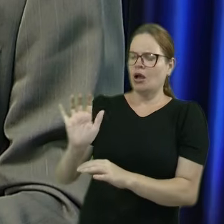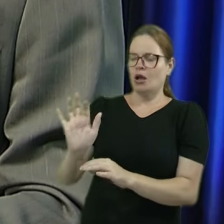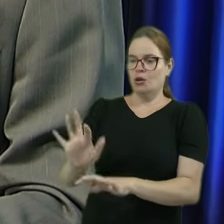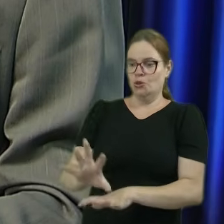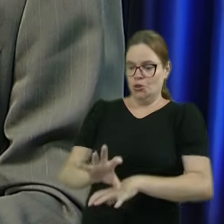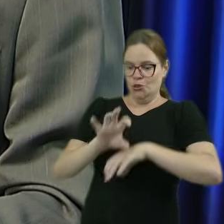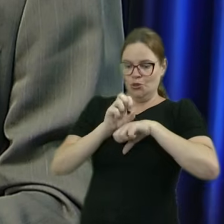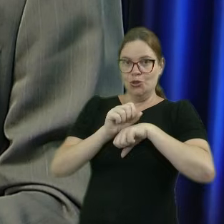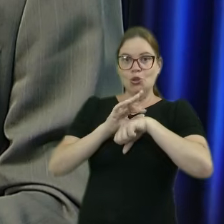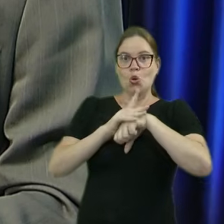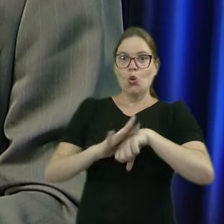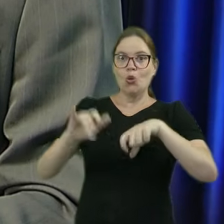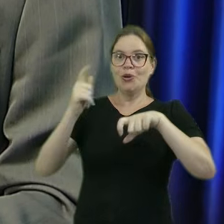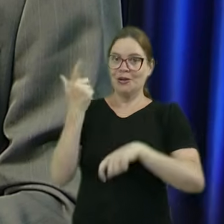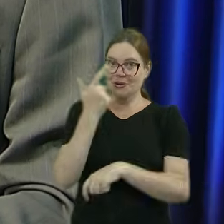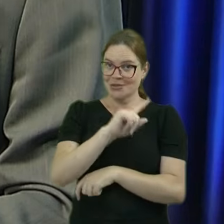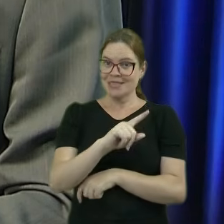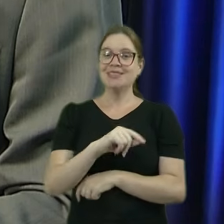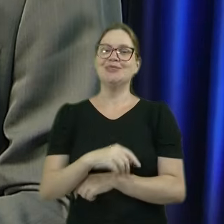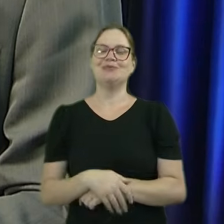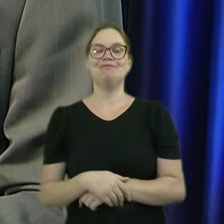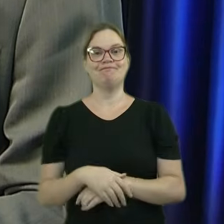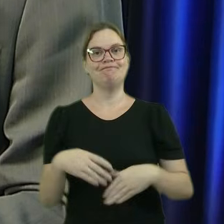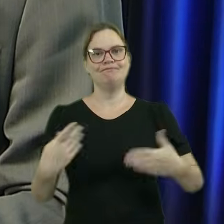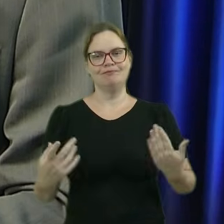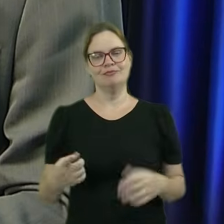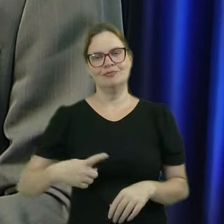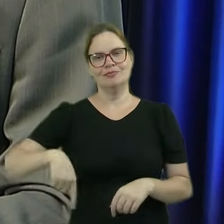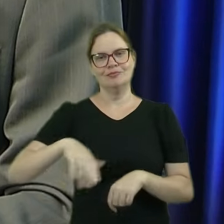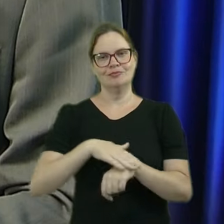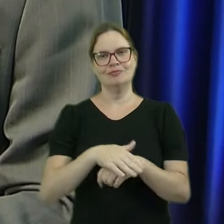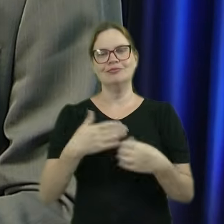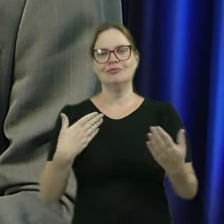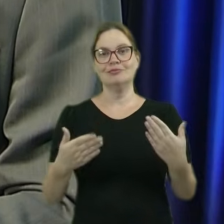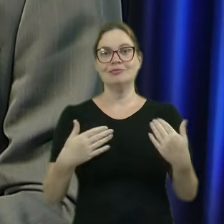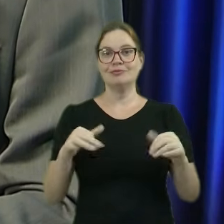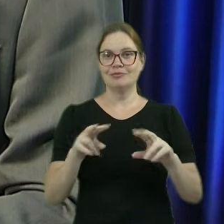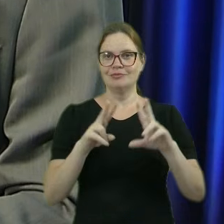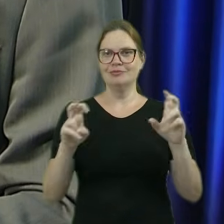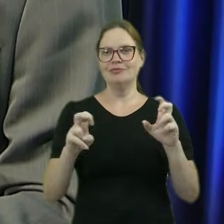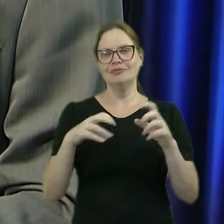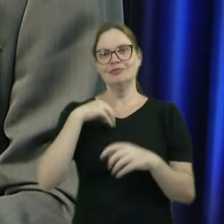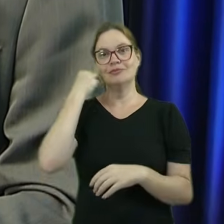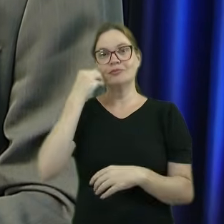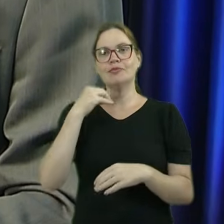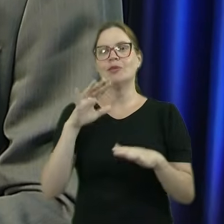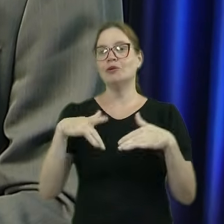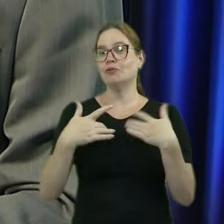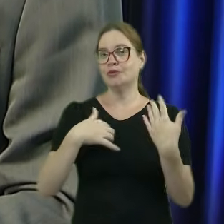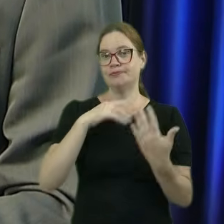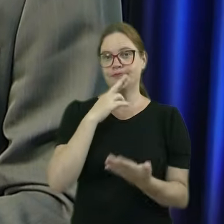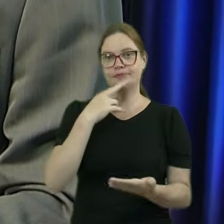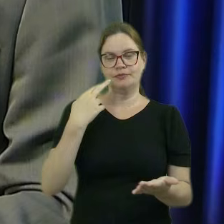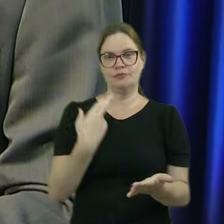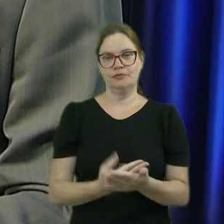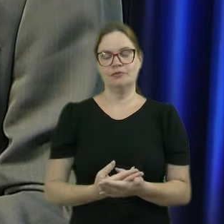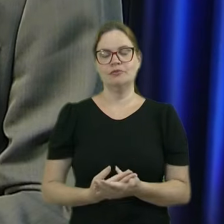entender melhor essa experiência e os resultados dela,